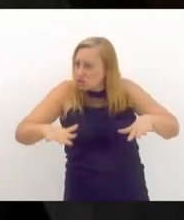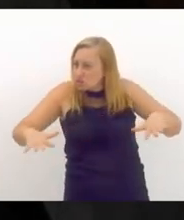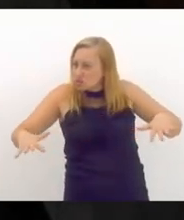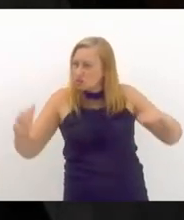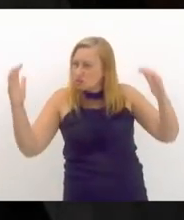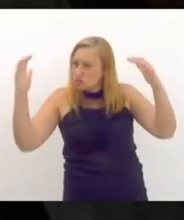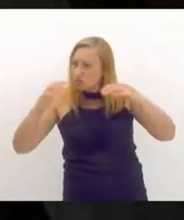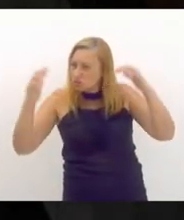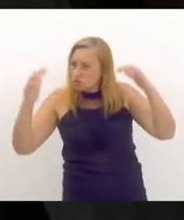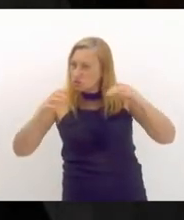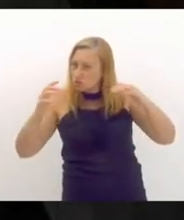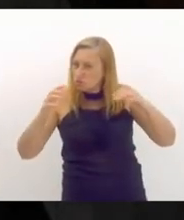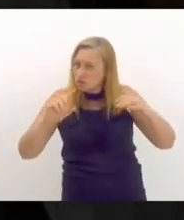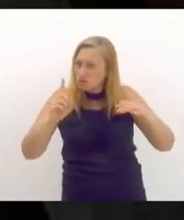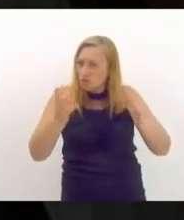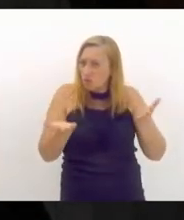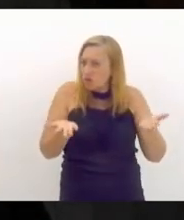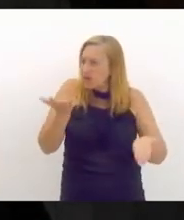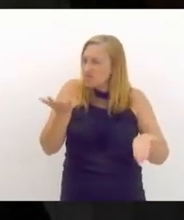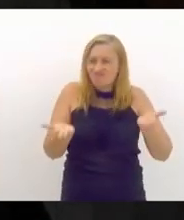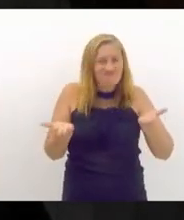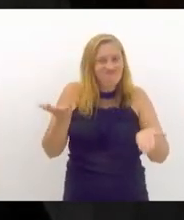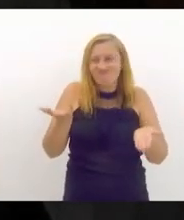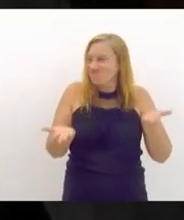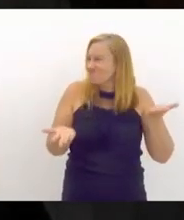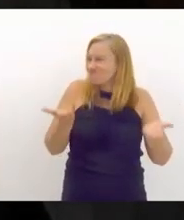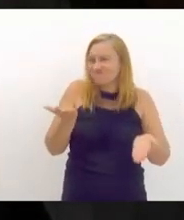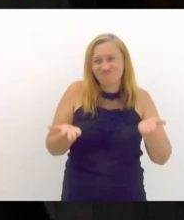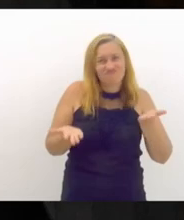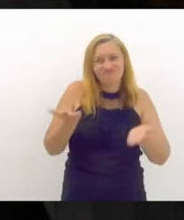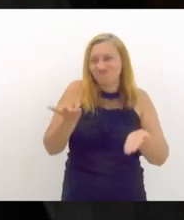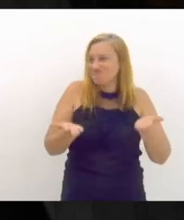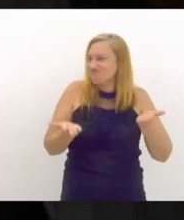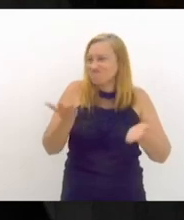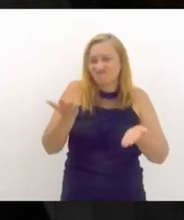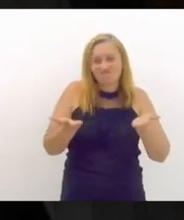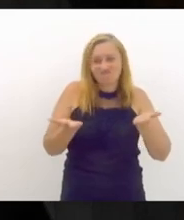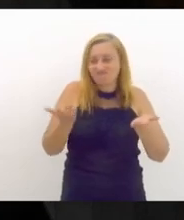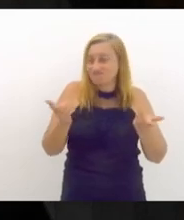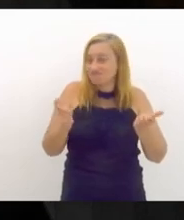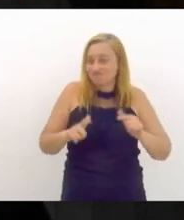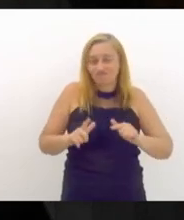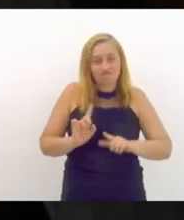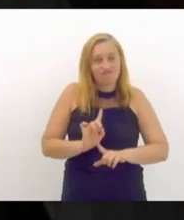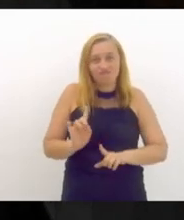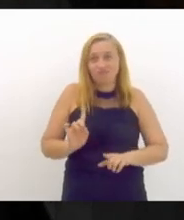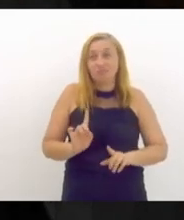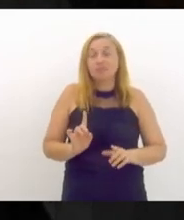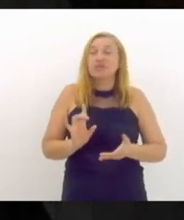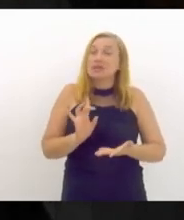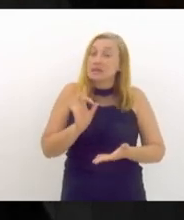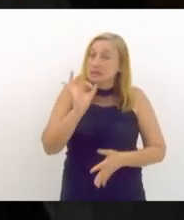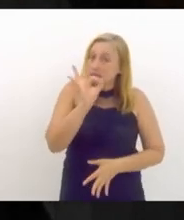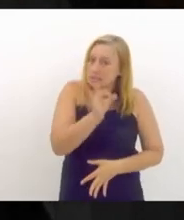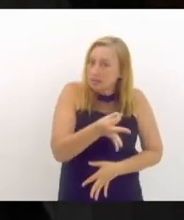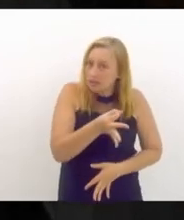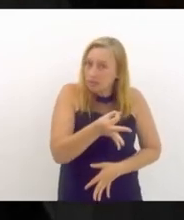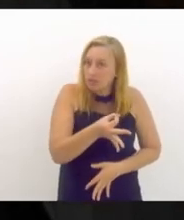fosse mais equilibrada dentro do mesmo território. E,